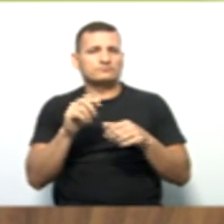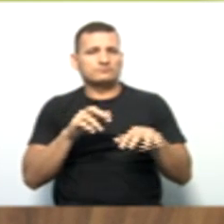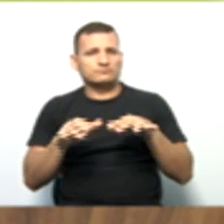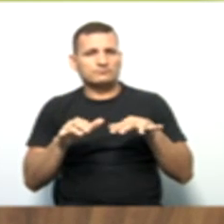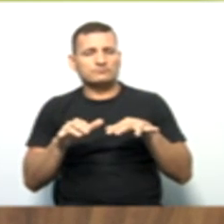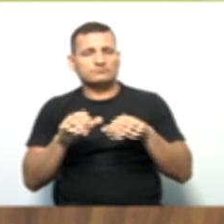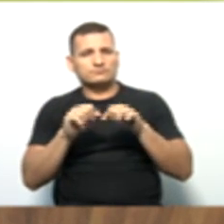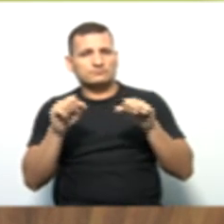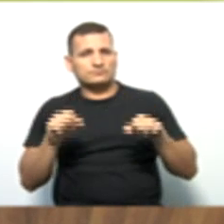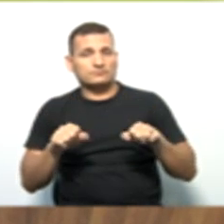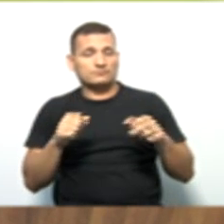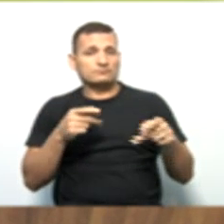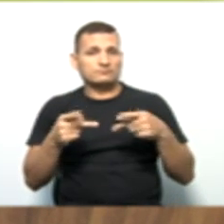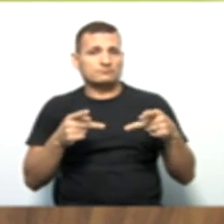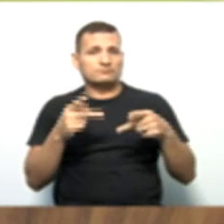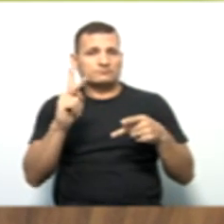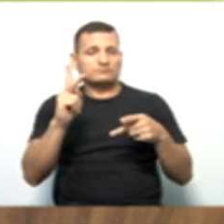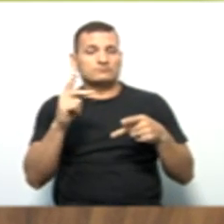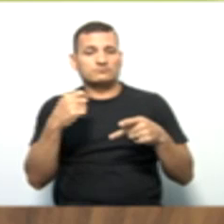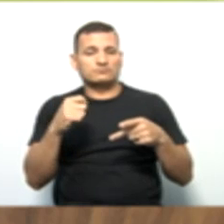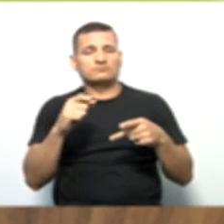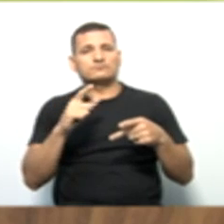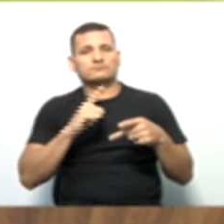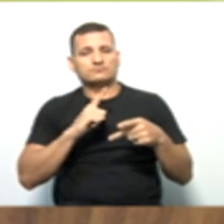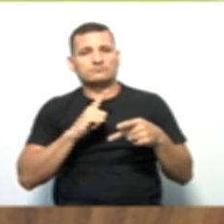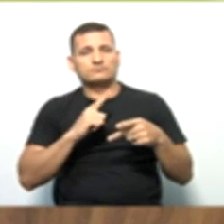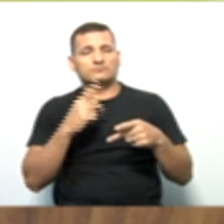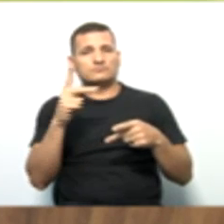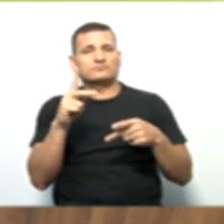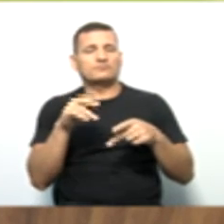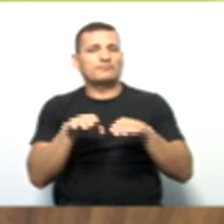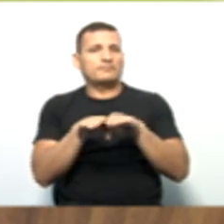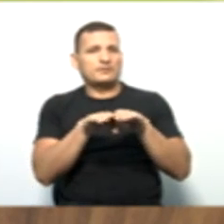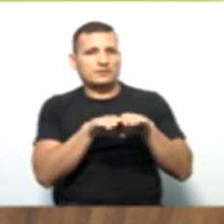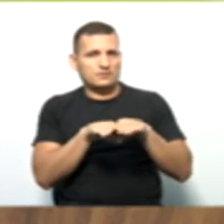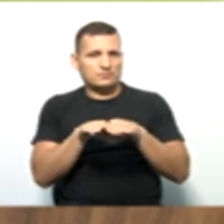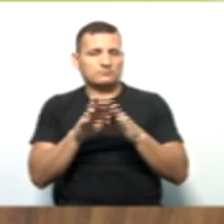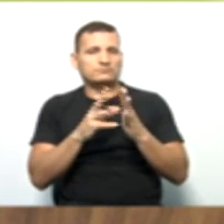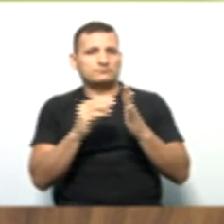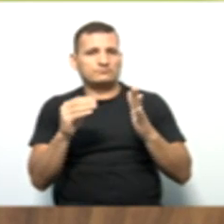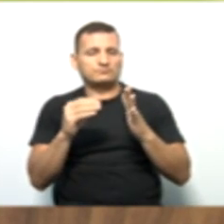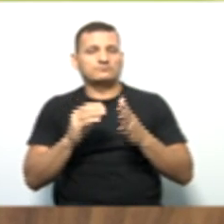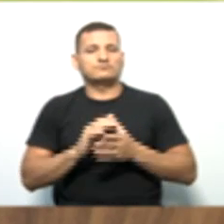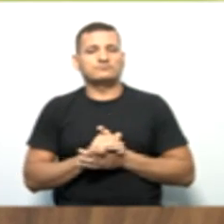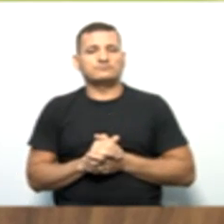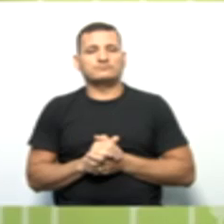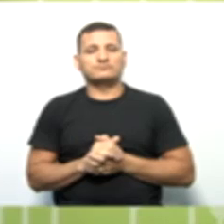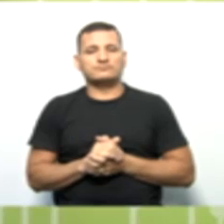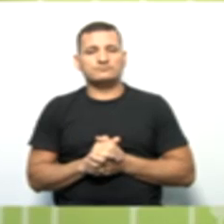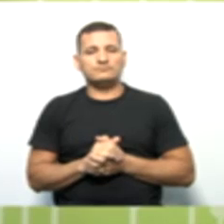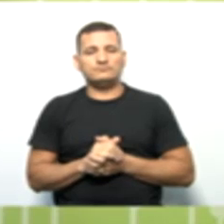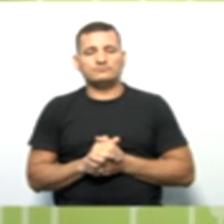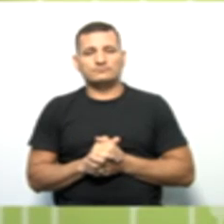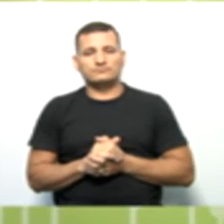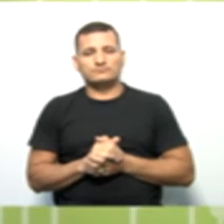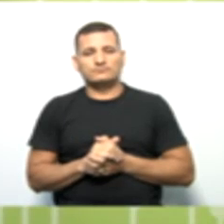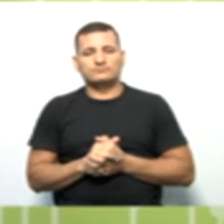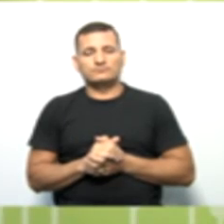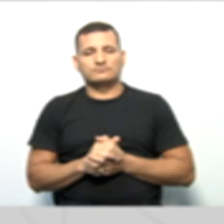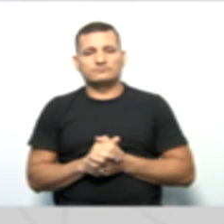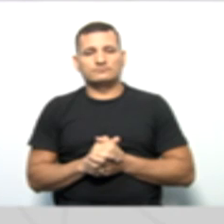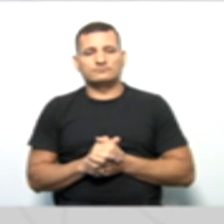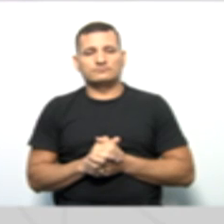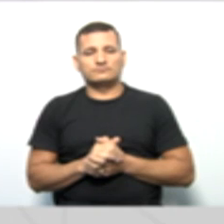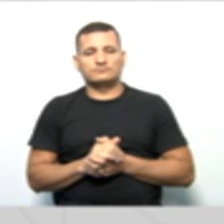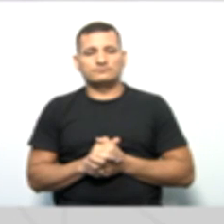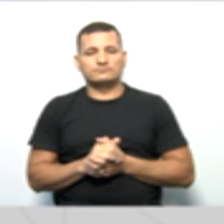projeto tem que estar relacionado ao seu padrão de desenvolvimento de software. Perfeito, tá, gente? Ó,